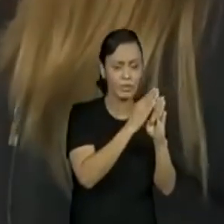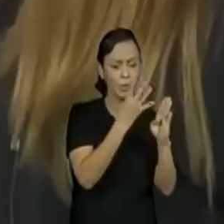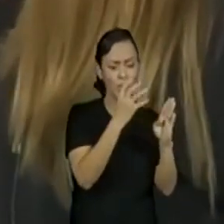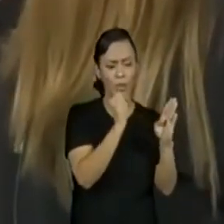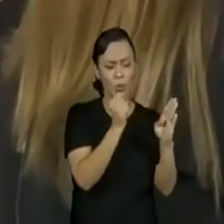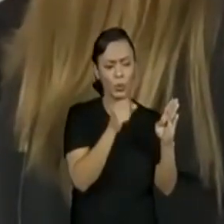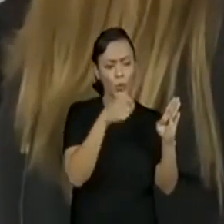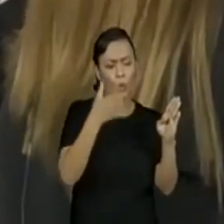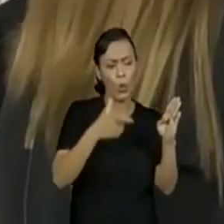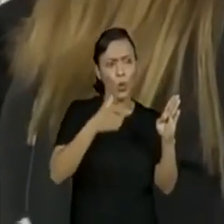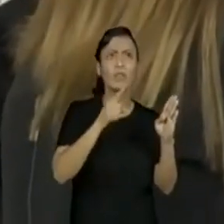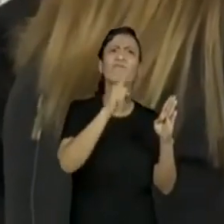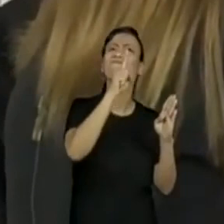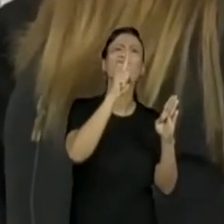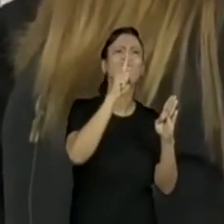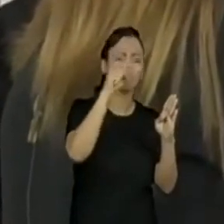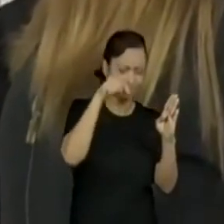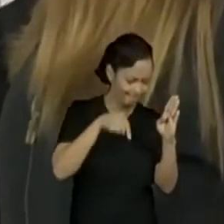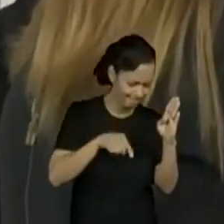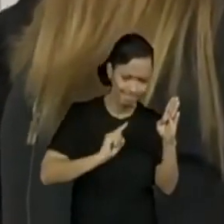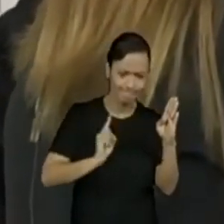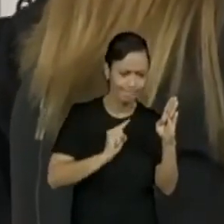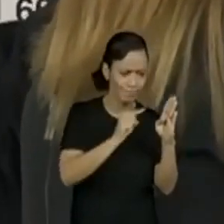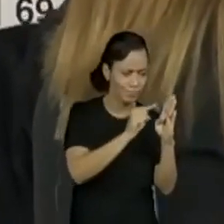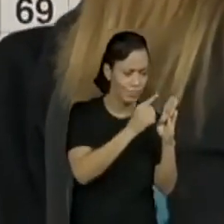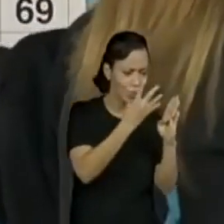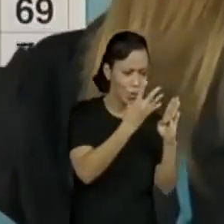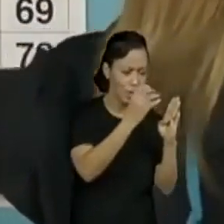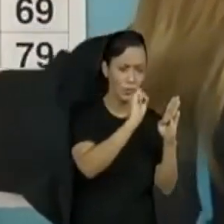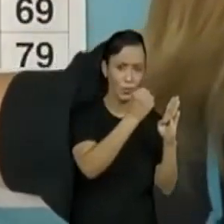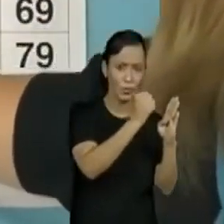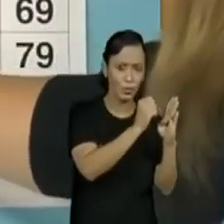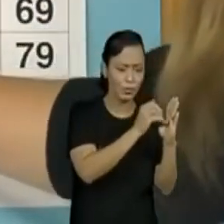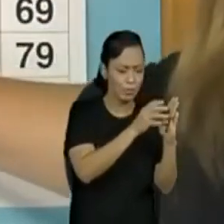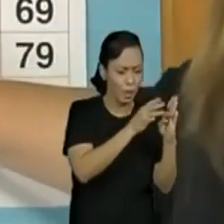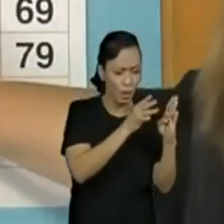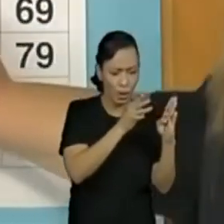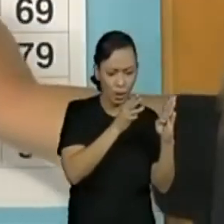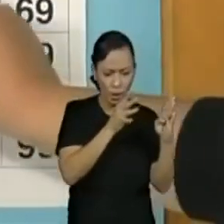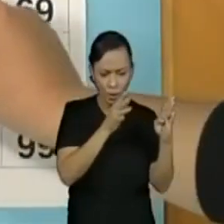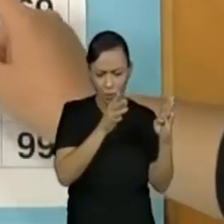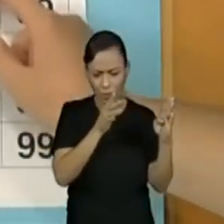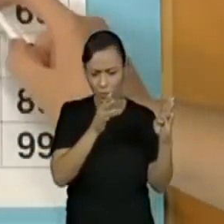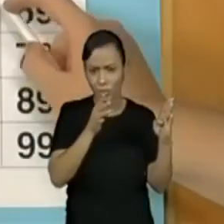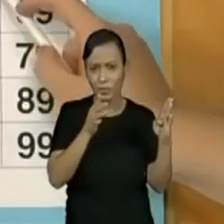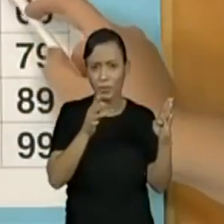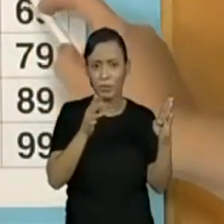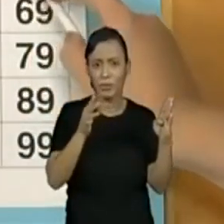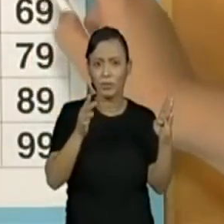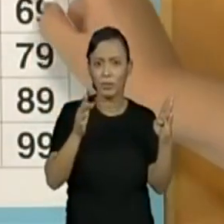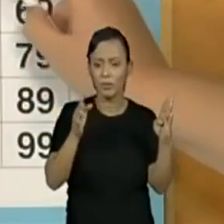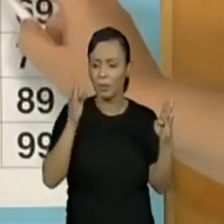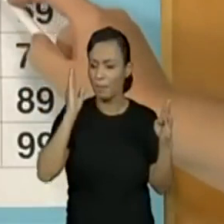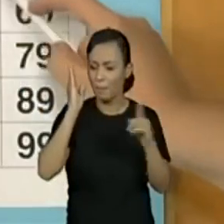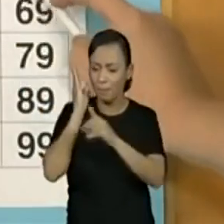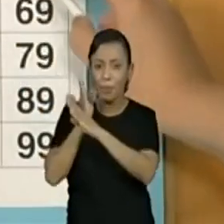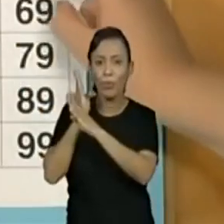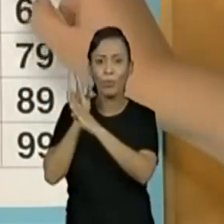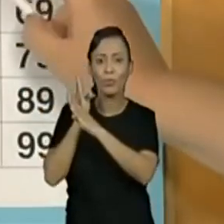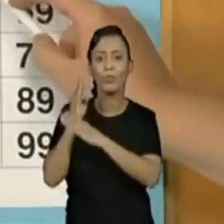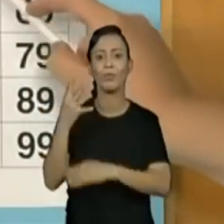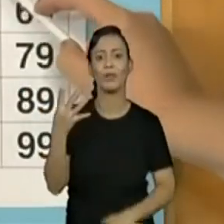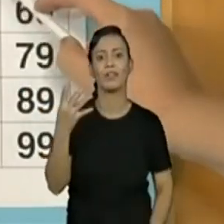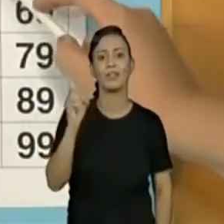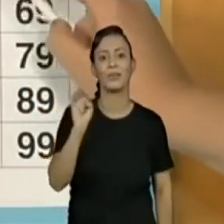48 são 4 dezenas e 8 unidades. E aí eu vou seguindo nesta mesma linha até